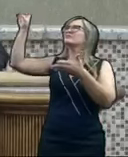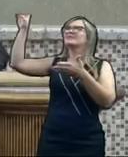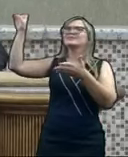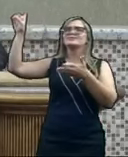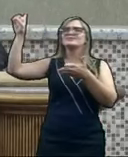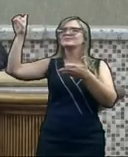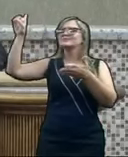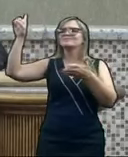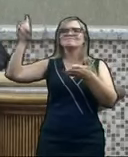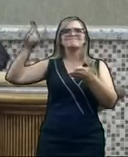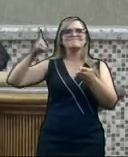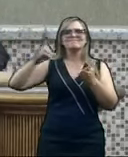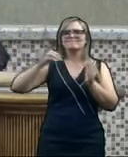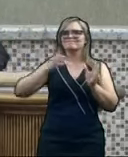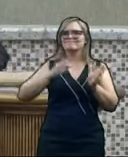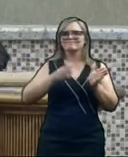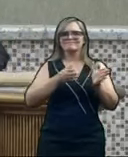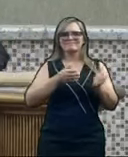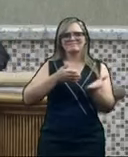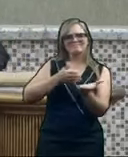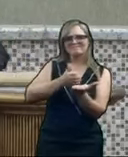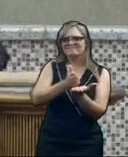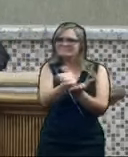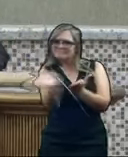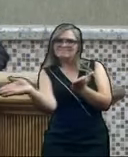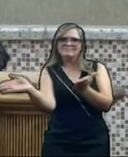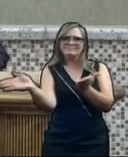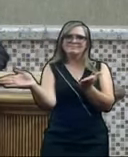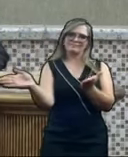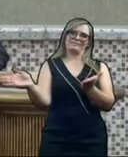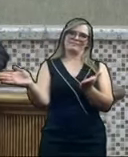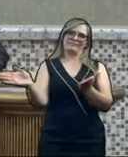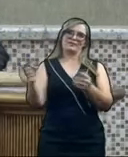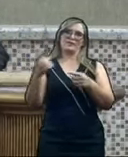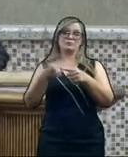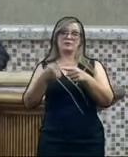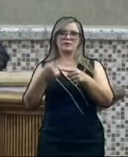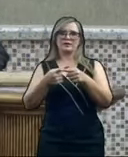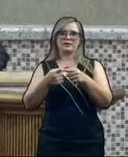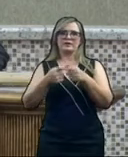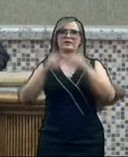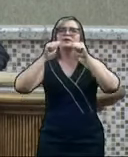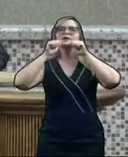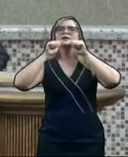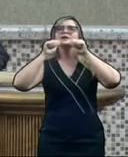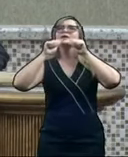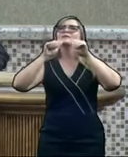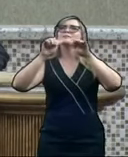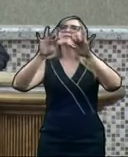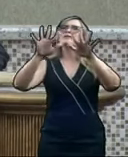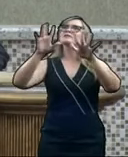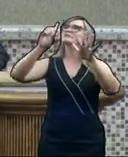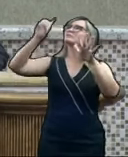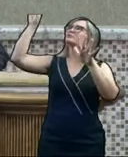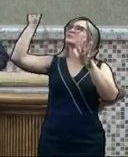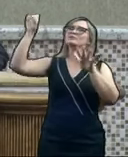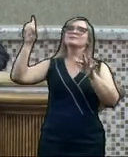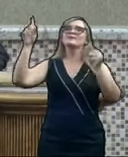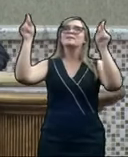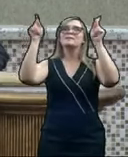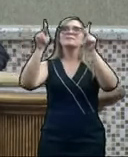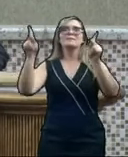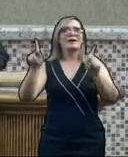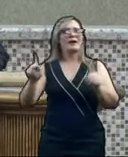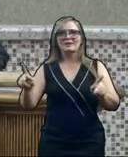bom então quanto Deus está prometendo algo para você as coisas estão acontecendo em paz Pode ter certeza Deus está abrindo e cuidando do